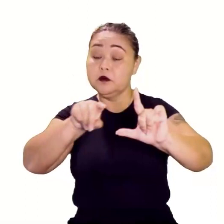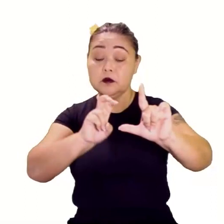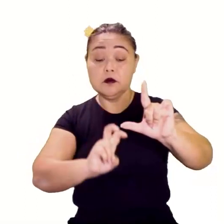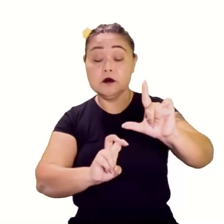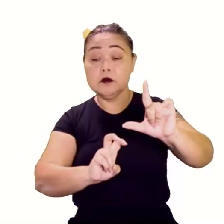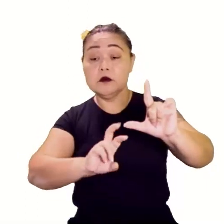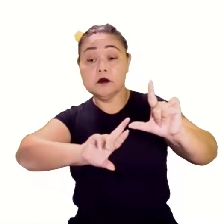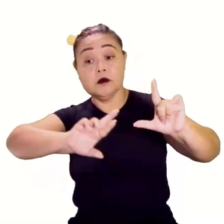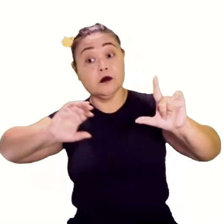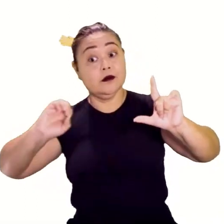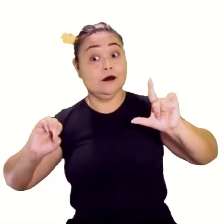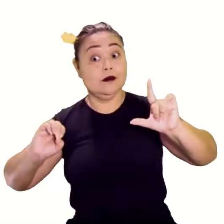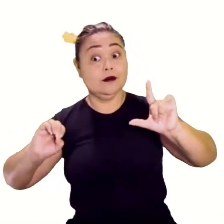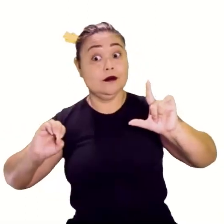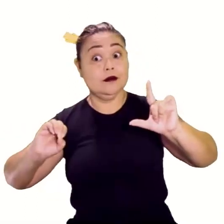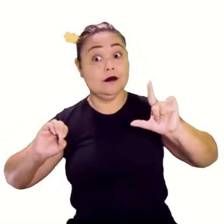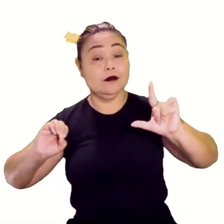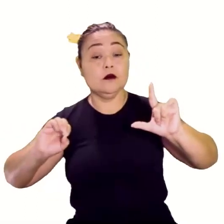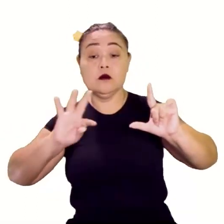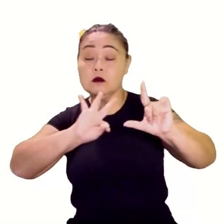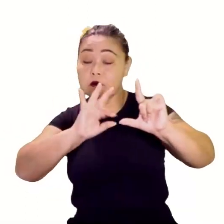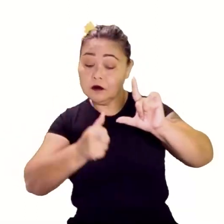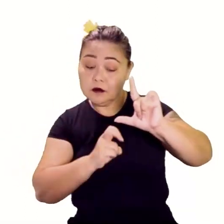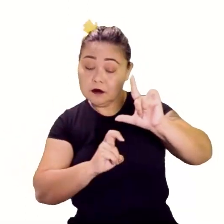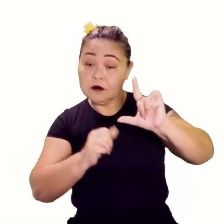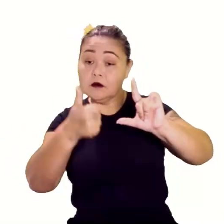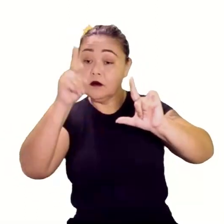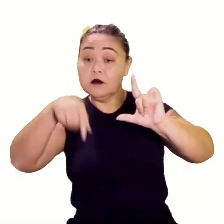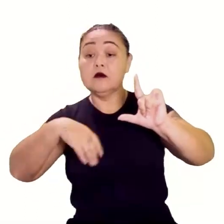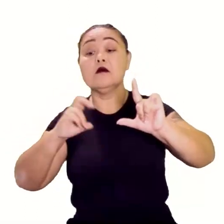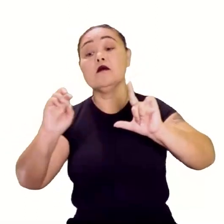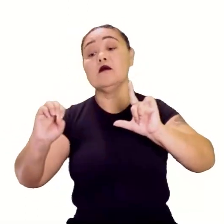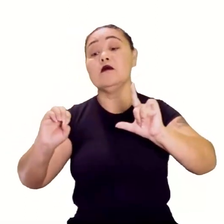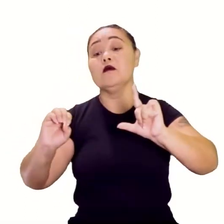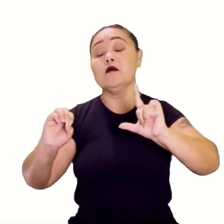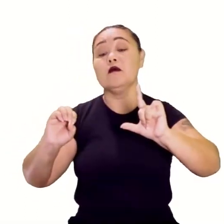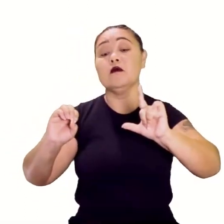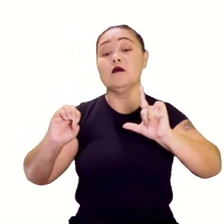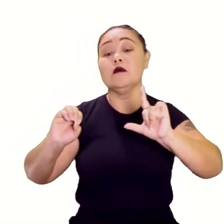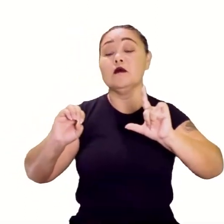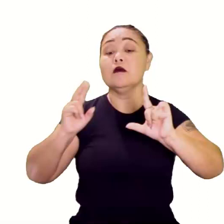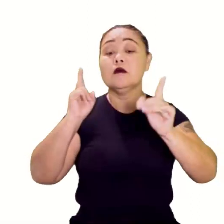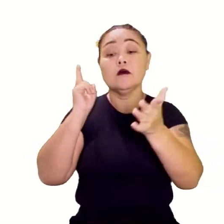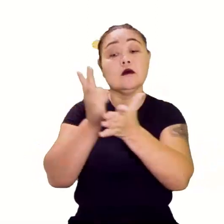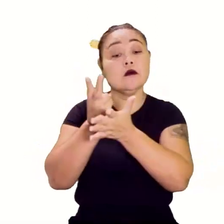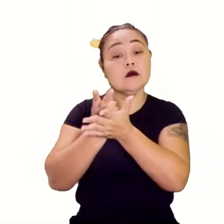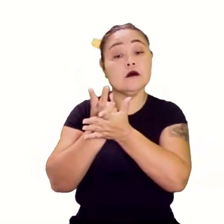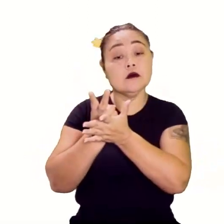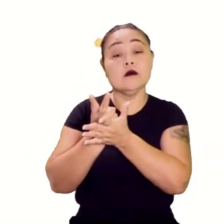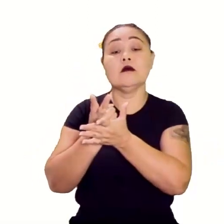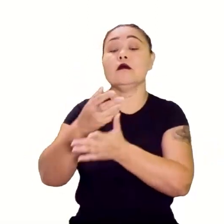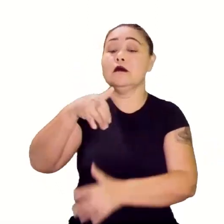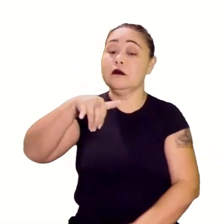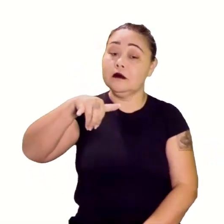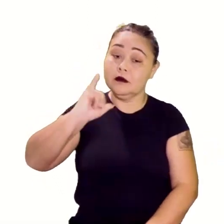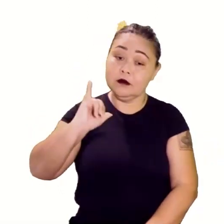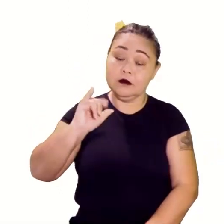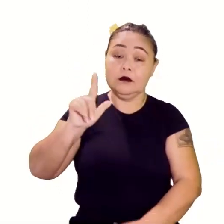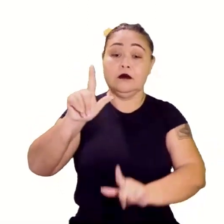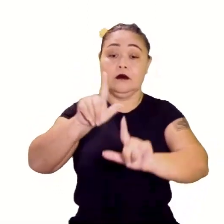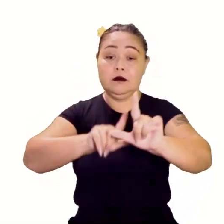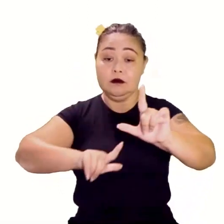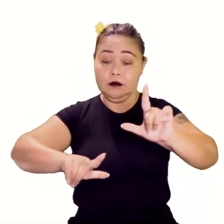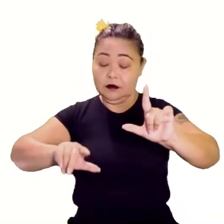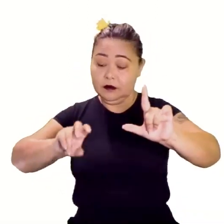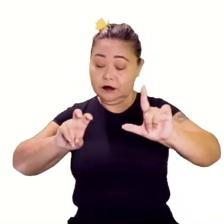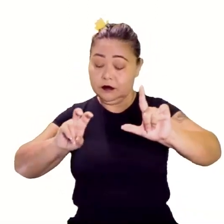qual é a resposta? 0. É 0, né? Porque todo número elevado a 0 é 1. Porque do mesmo jeito a gente ia ficar aqui com y é